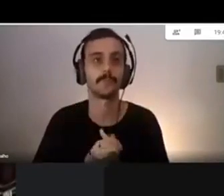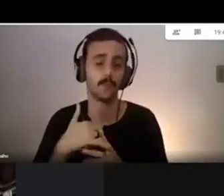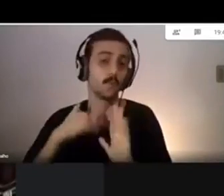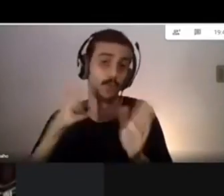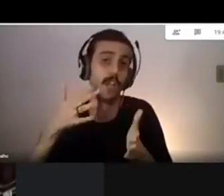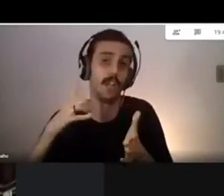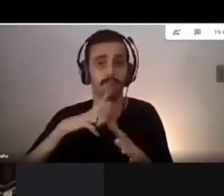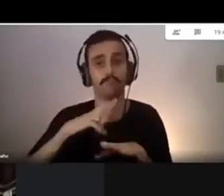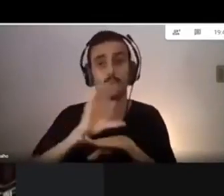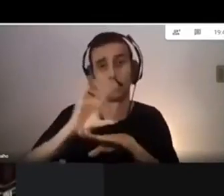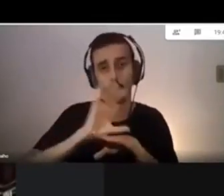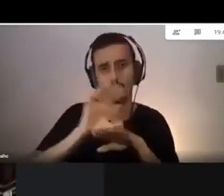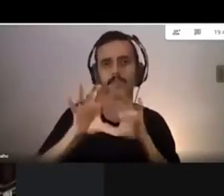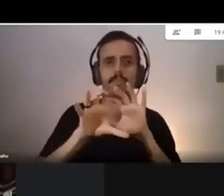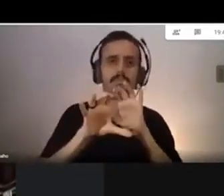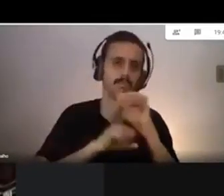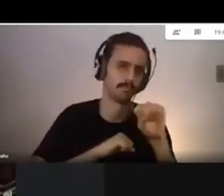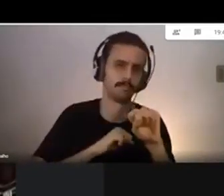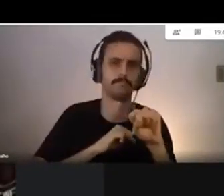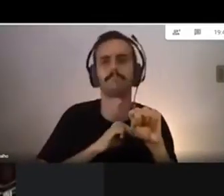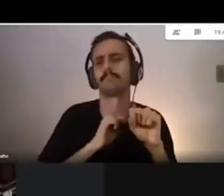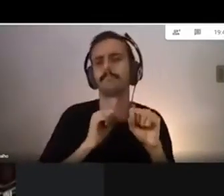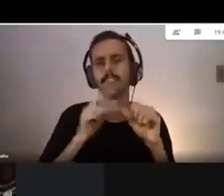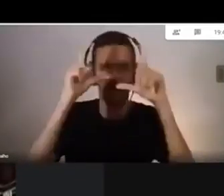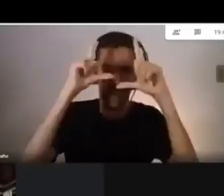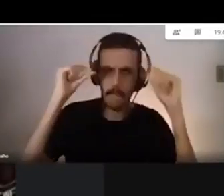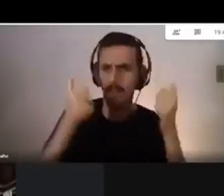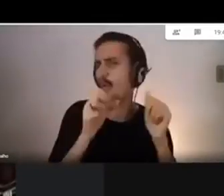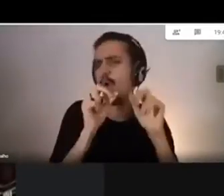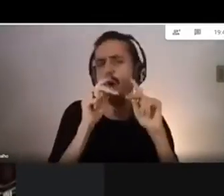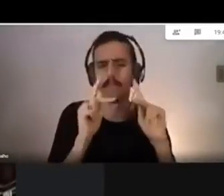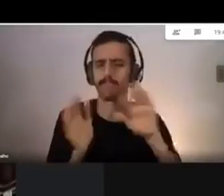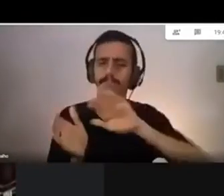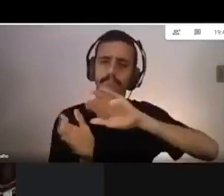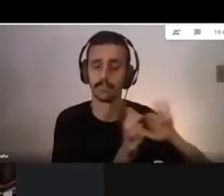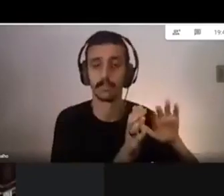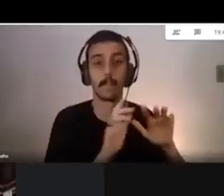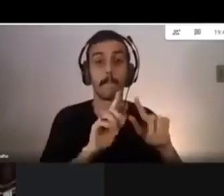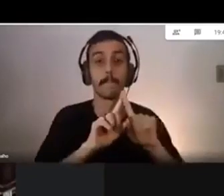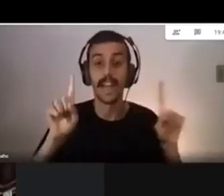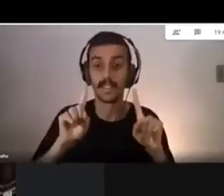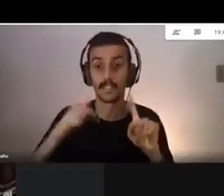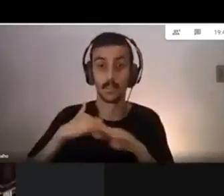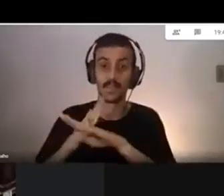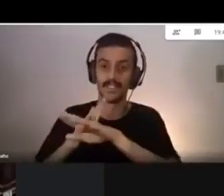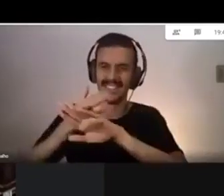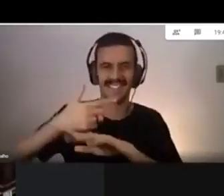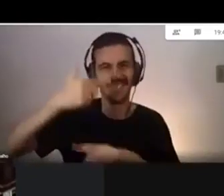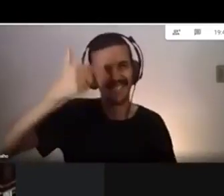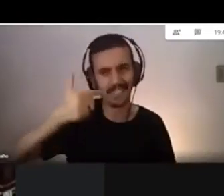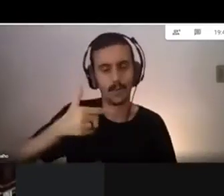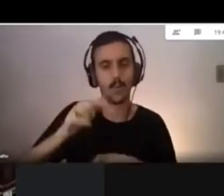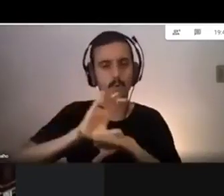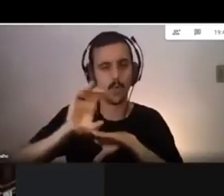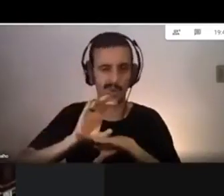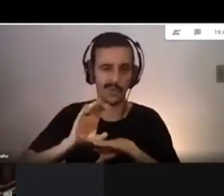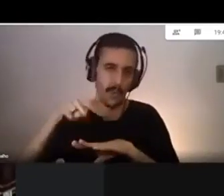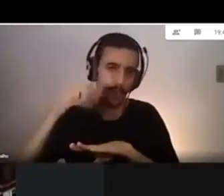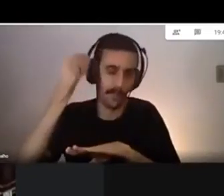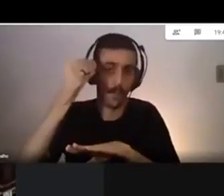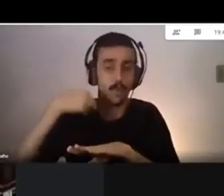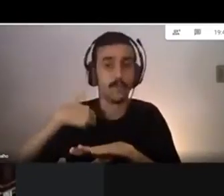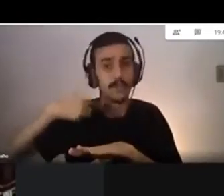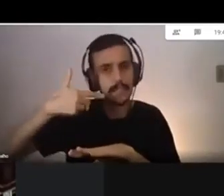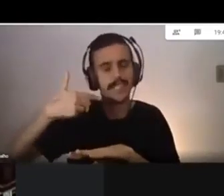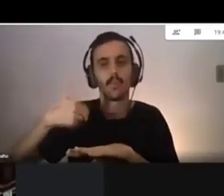uma faculdade, por outras experiências, ter chegado numa segunda graduação me exigiu um ajuste de várias coisas, né?